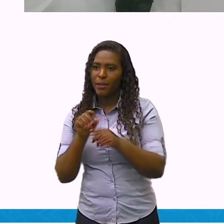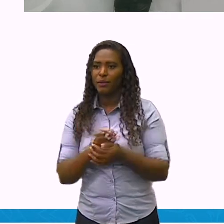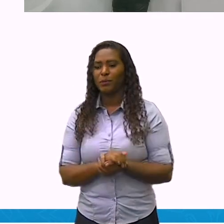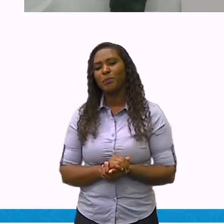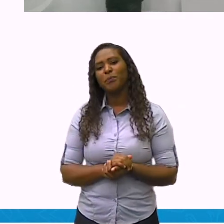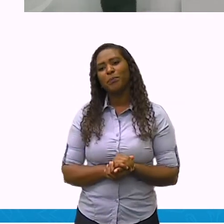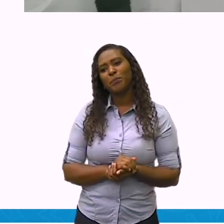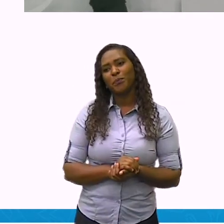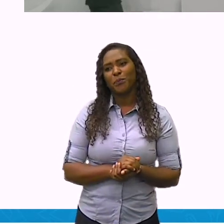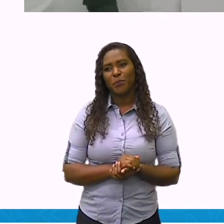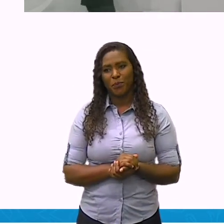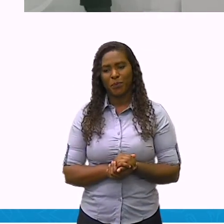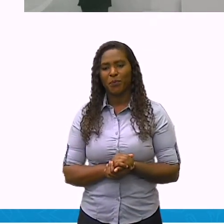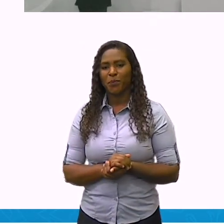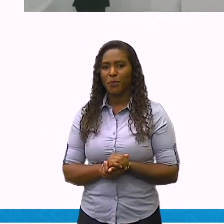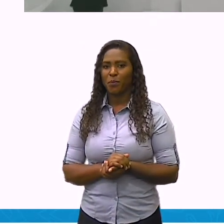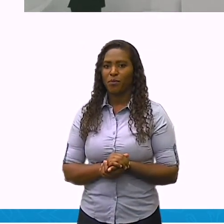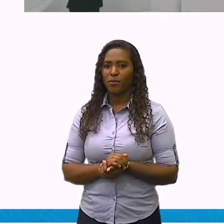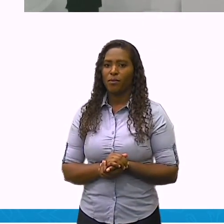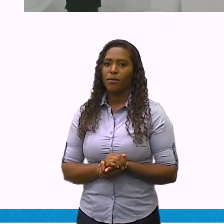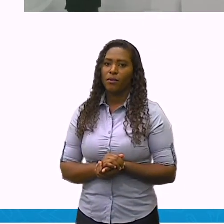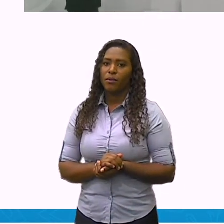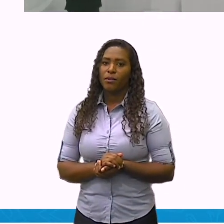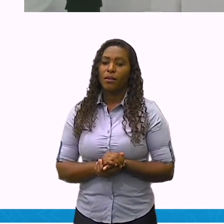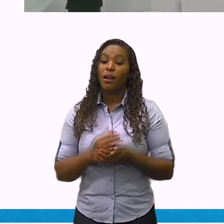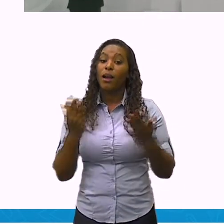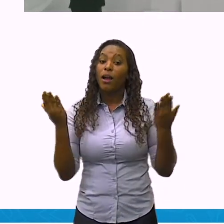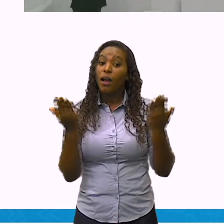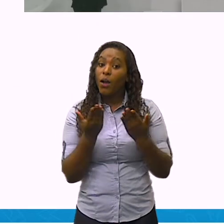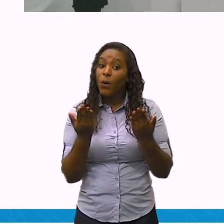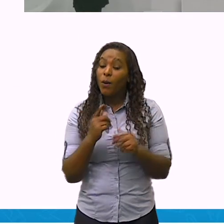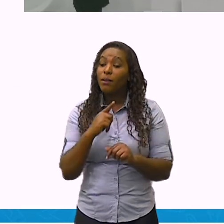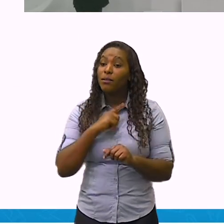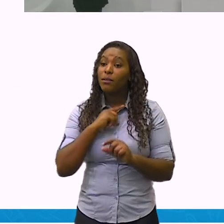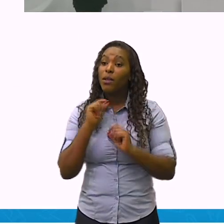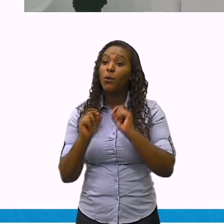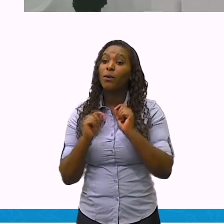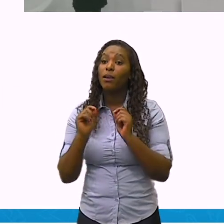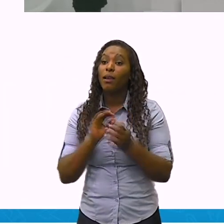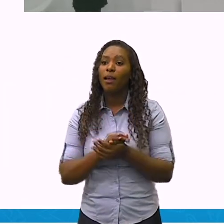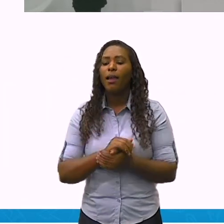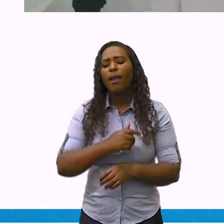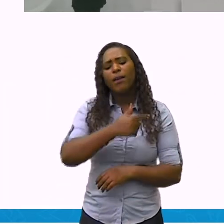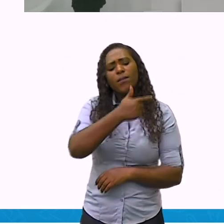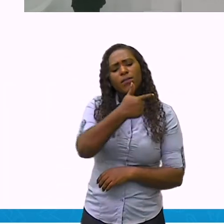nosso dinheiro. Agora, nós temos o valor de